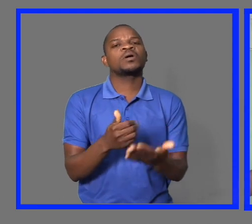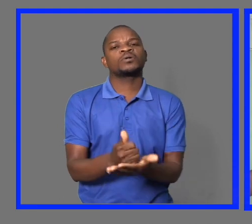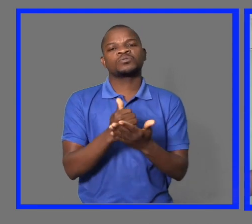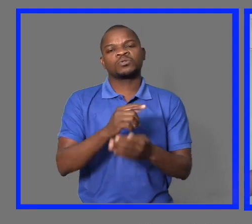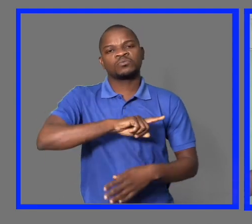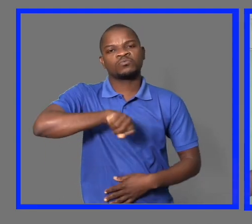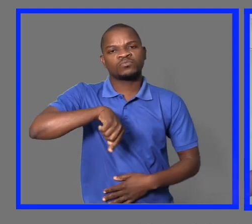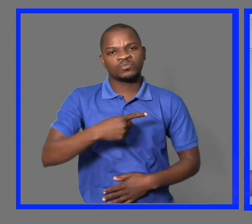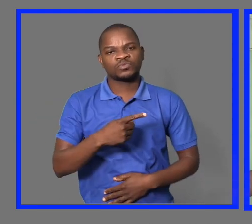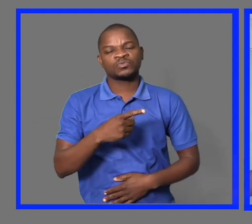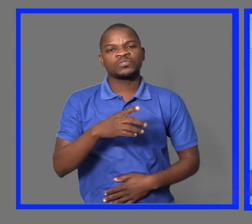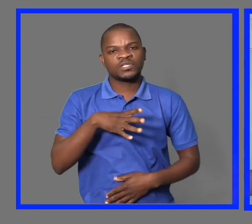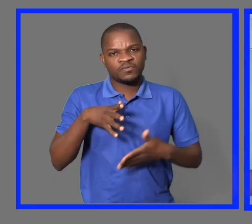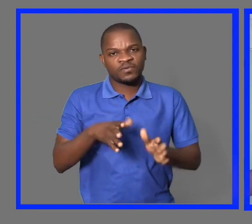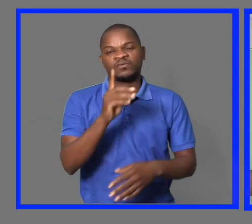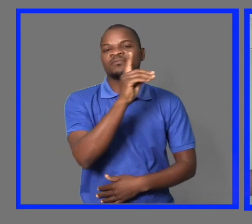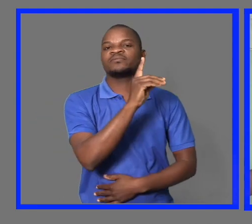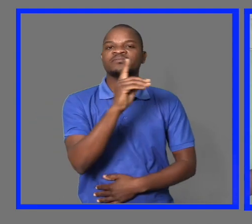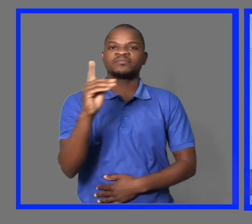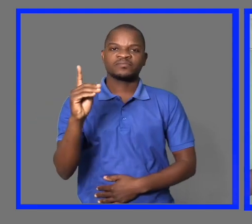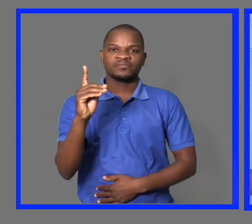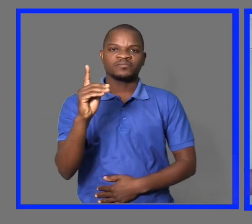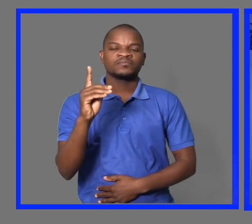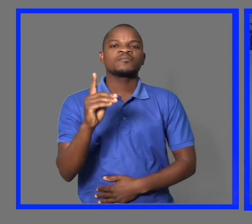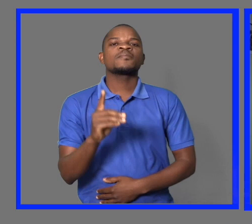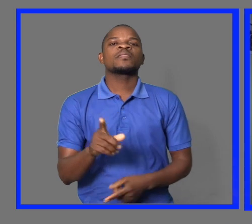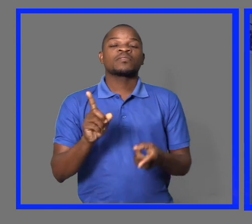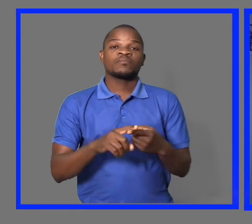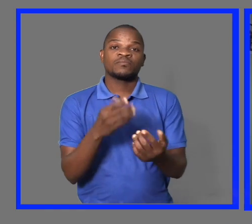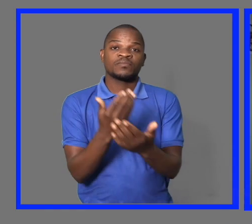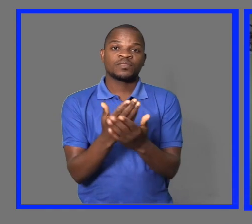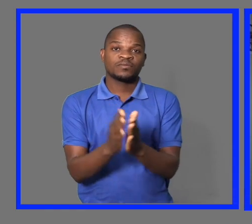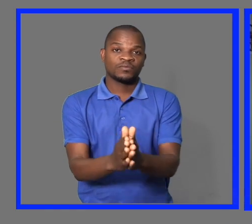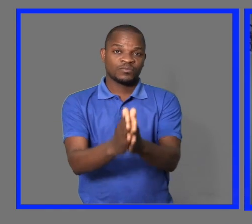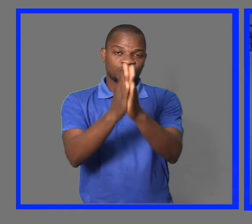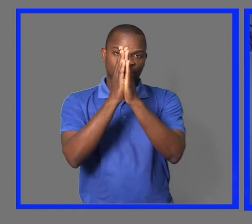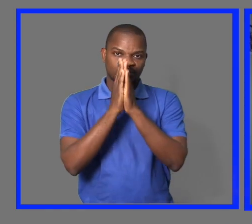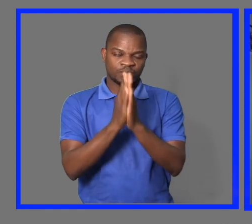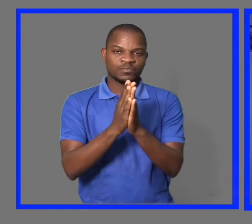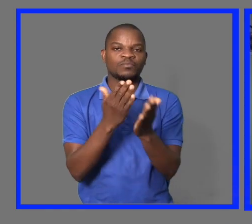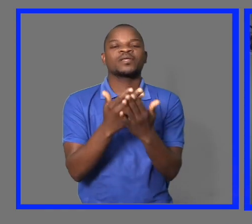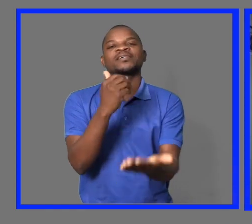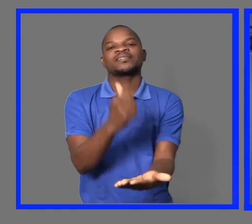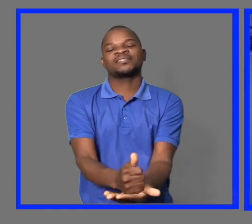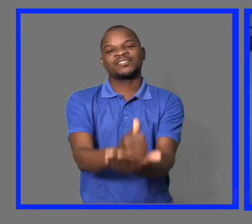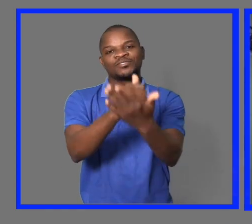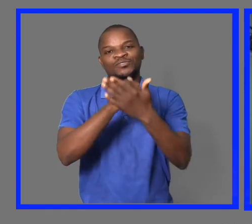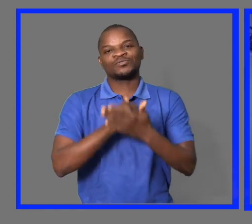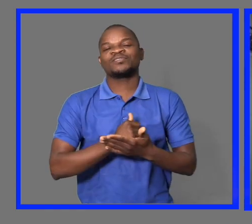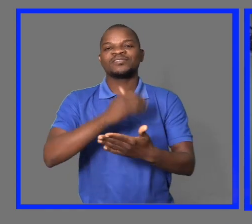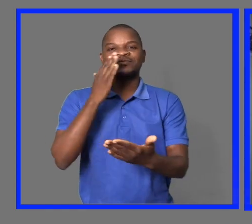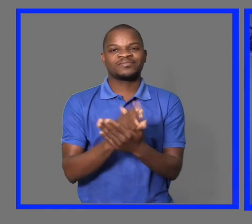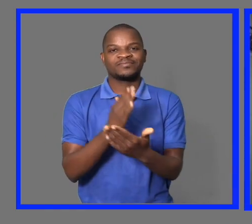ajuda para nós, que somos mães com crianças com necessidades especiais. Muito obrigada pela ajuda. Muito